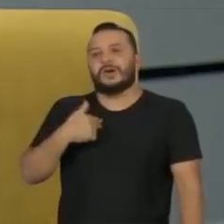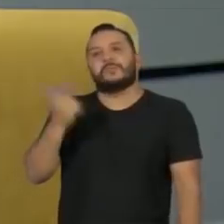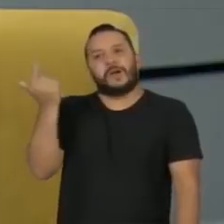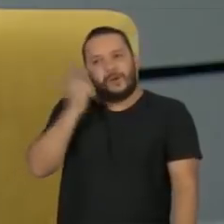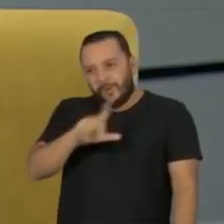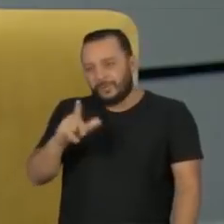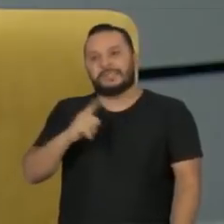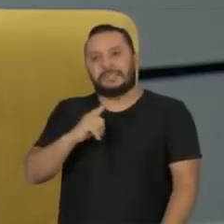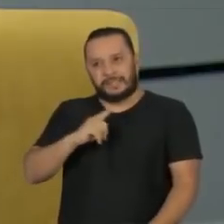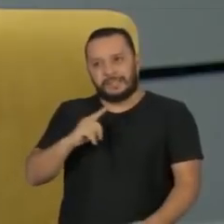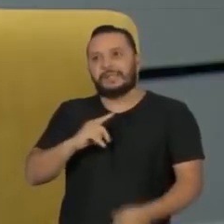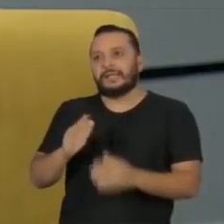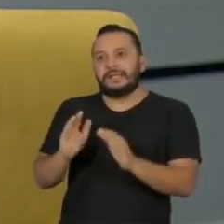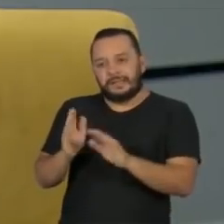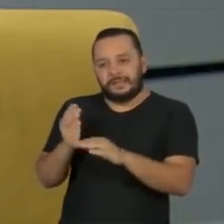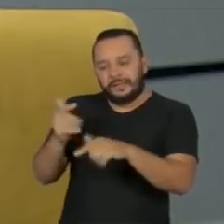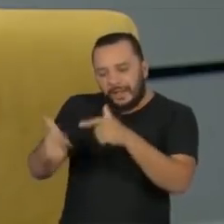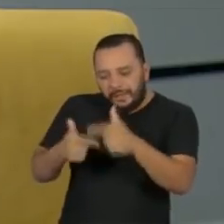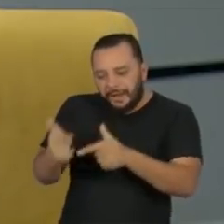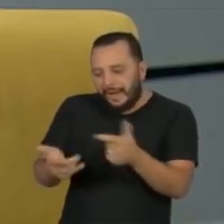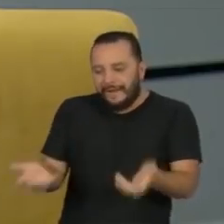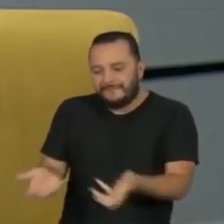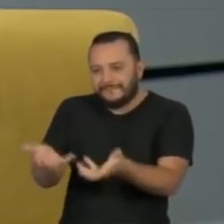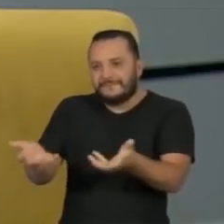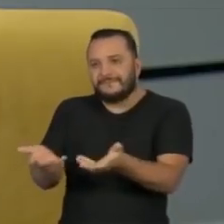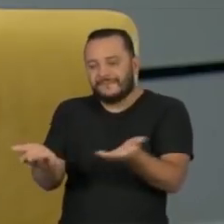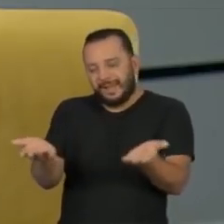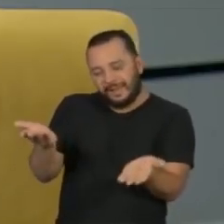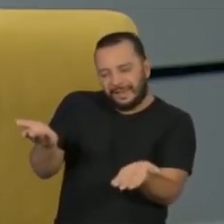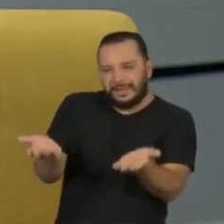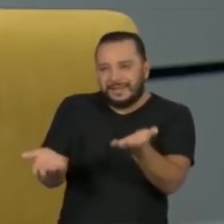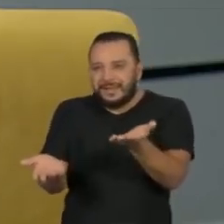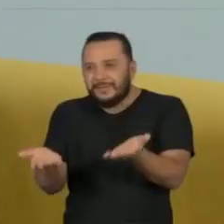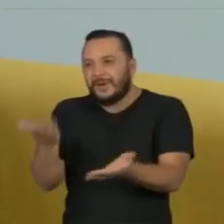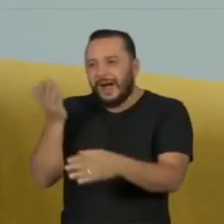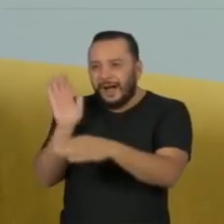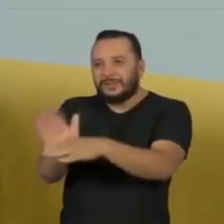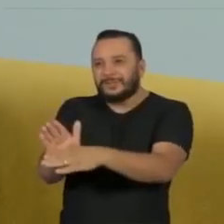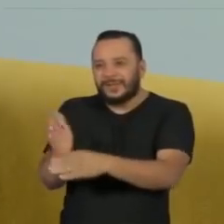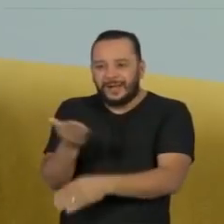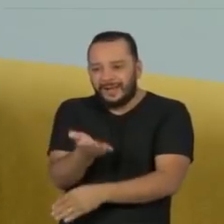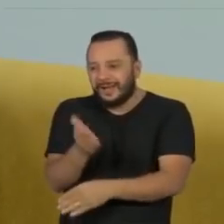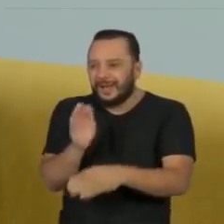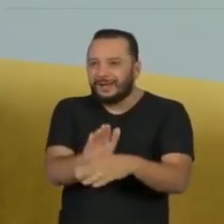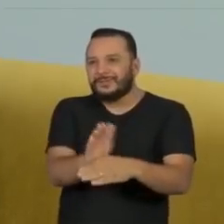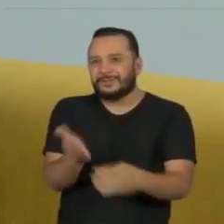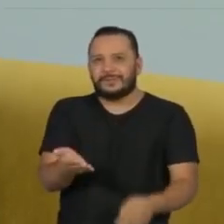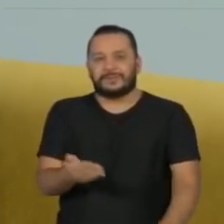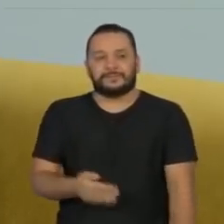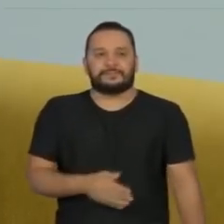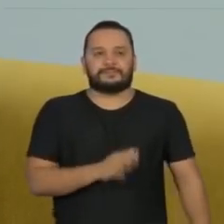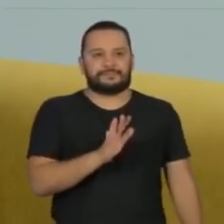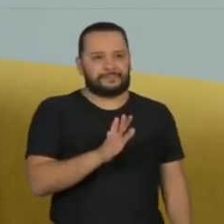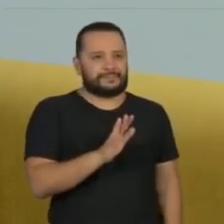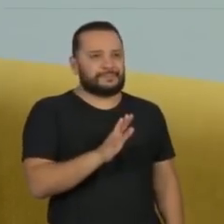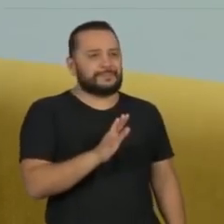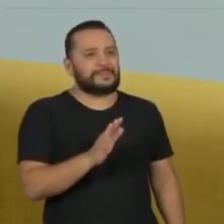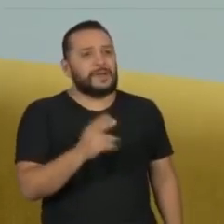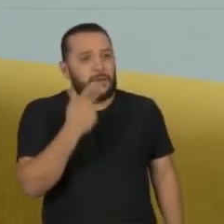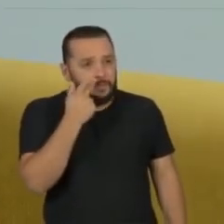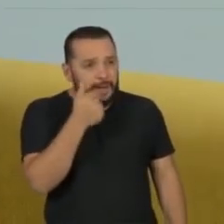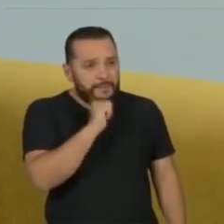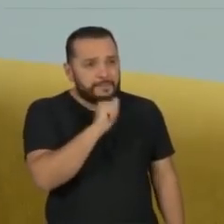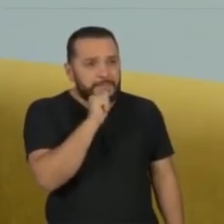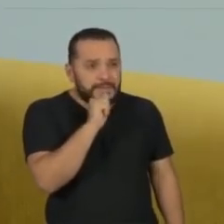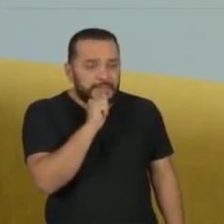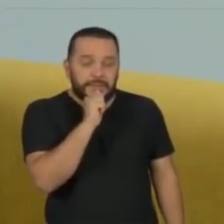dosar isso e trabalhar e ajudar essa família também em relação a isso. Em relação à assim, o contato dos pais